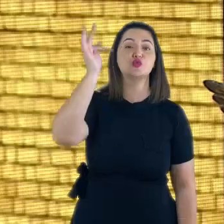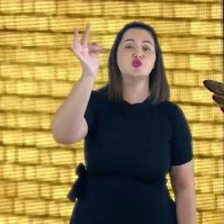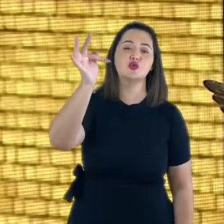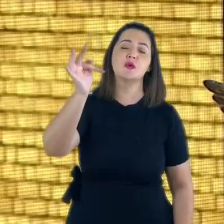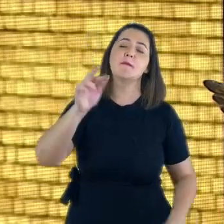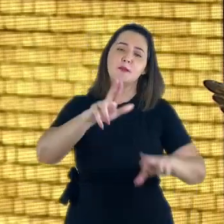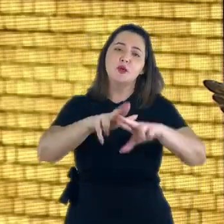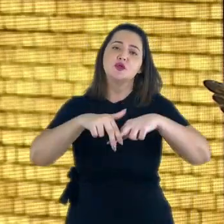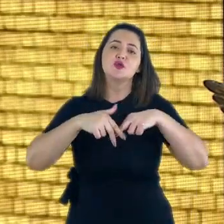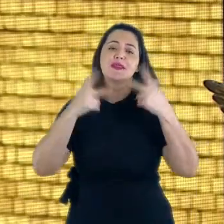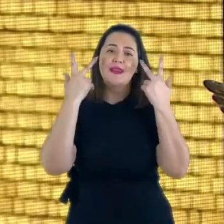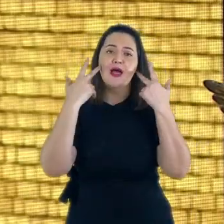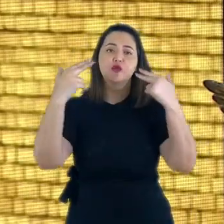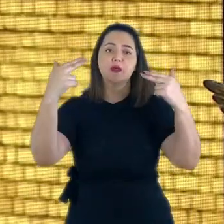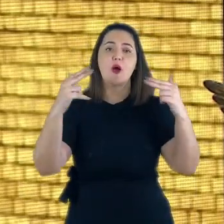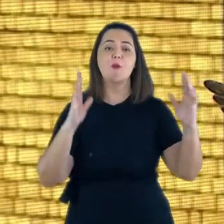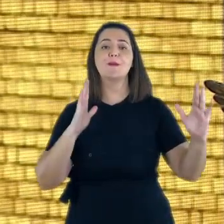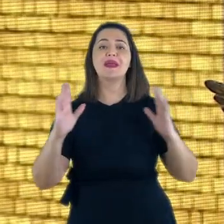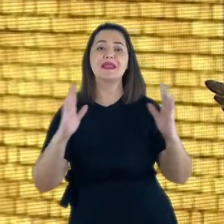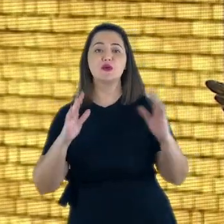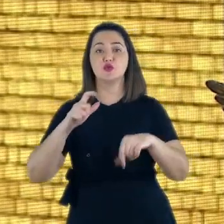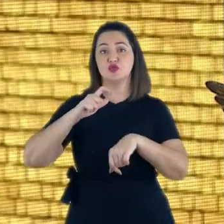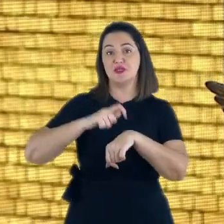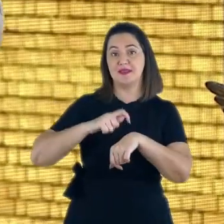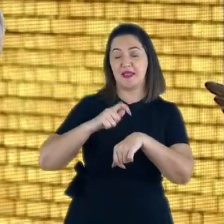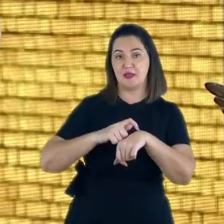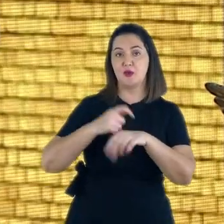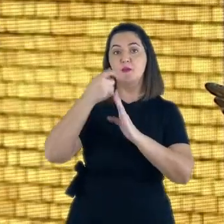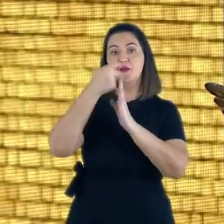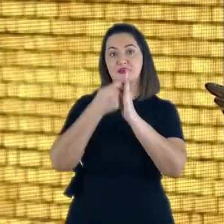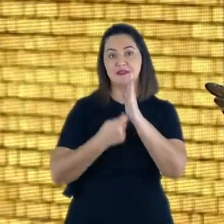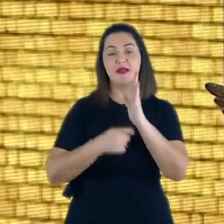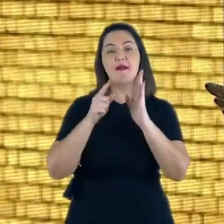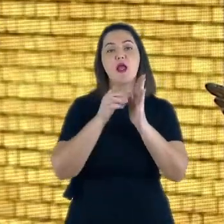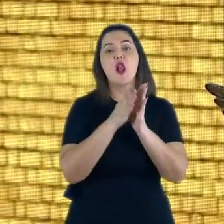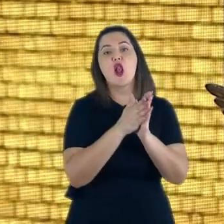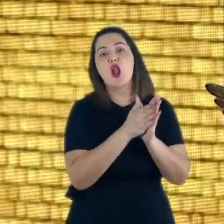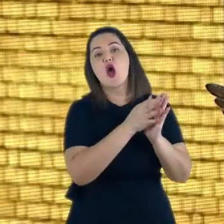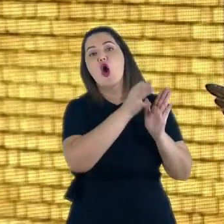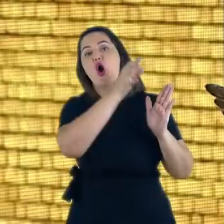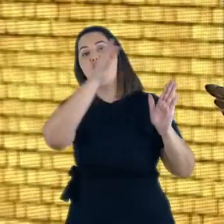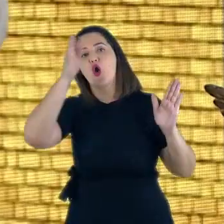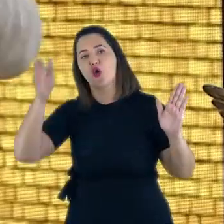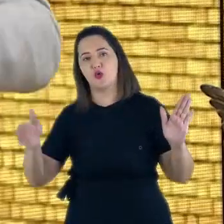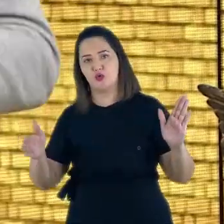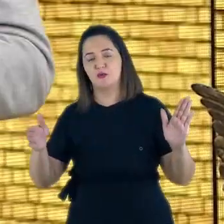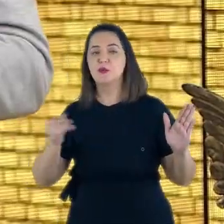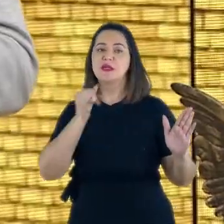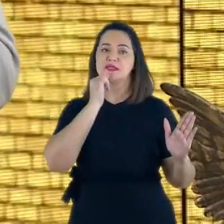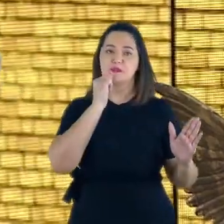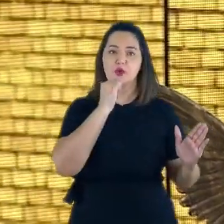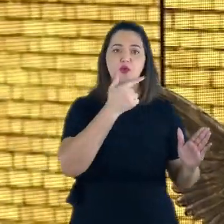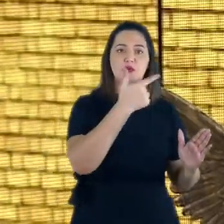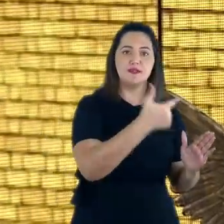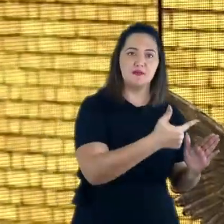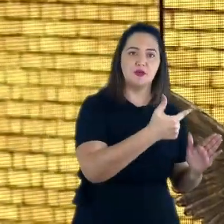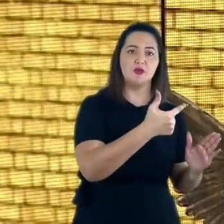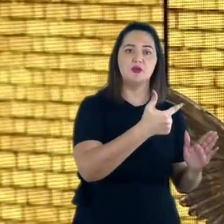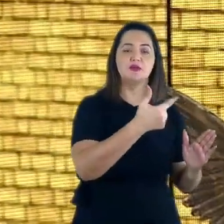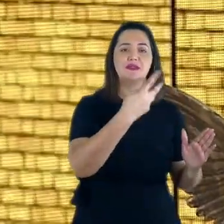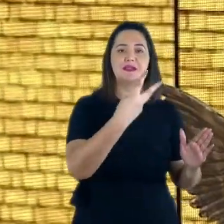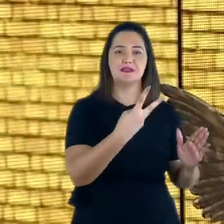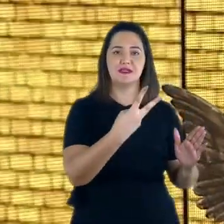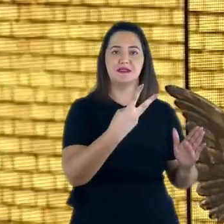os períodos de tempo nesta profecia seriam longos. A profecia dos 2.300 dias ou